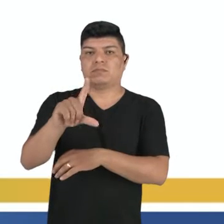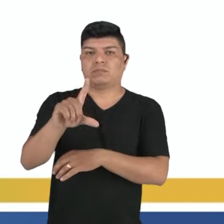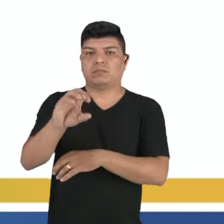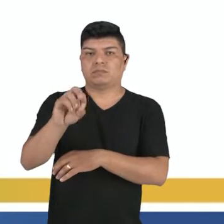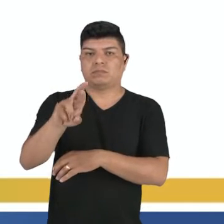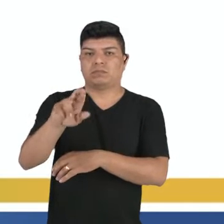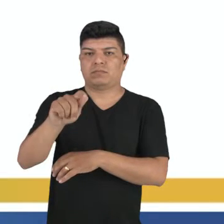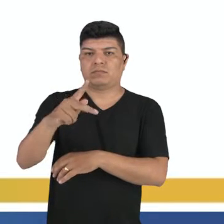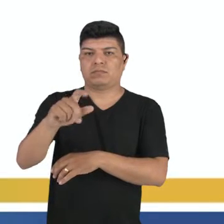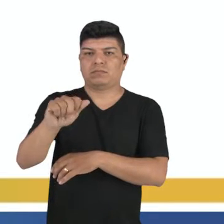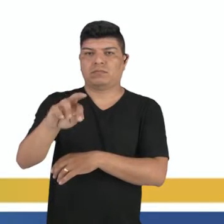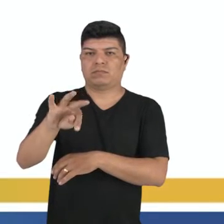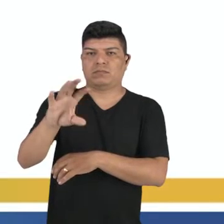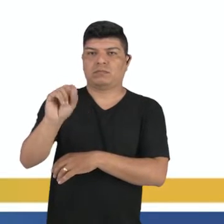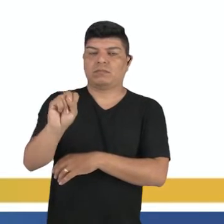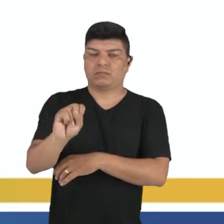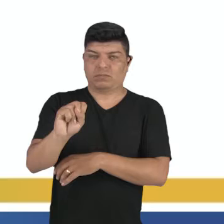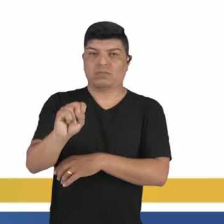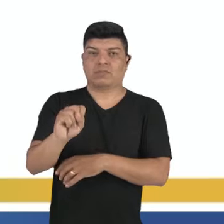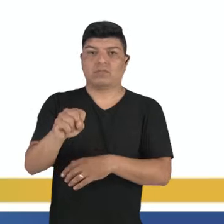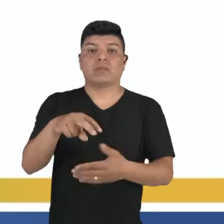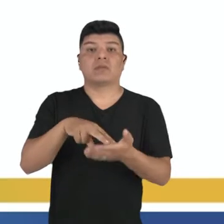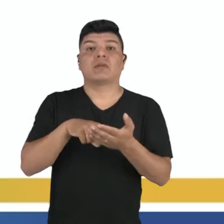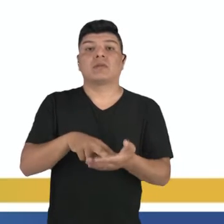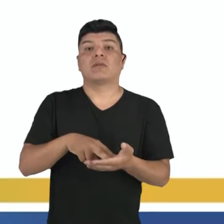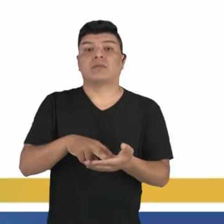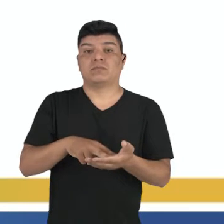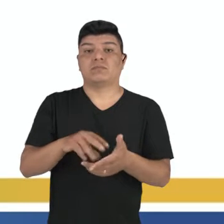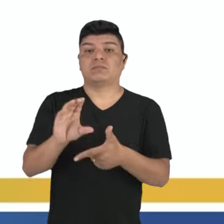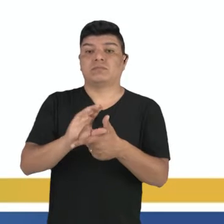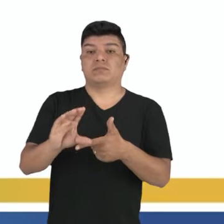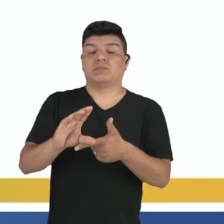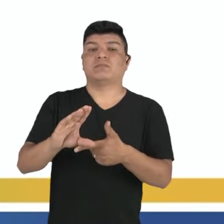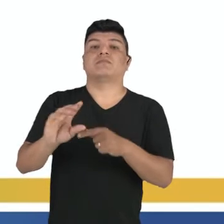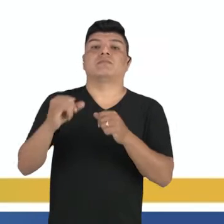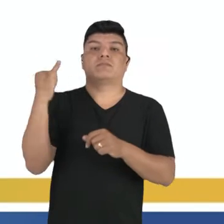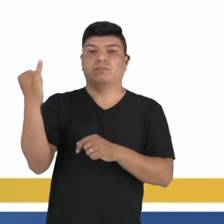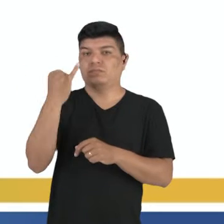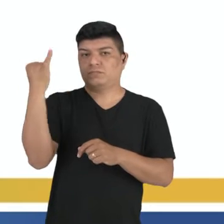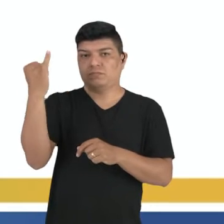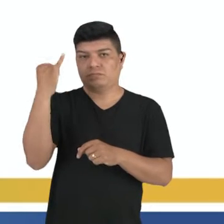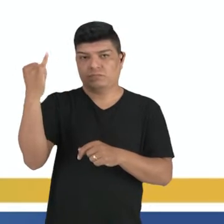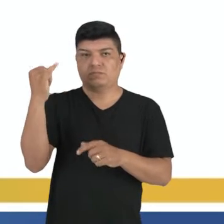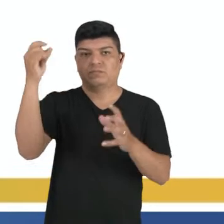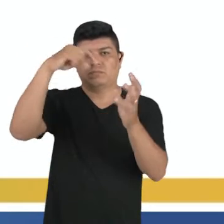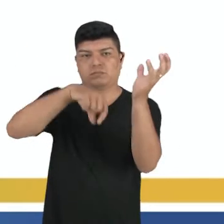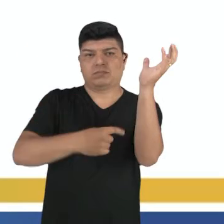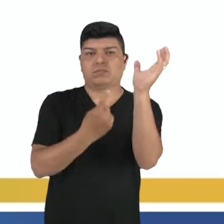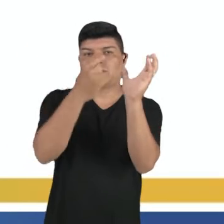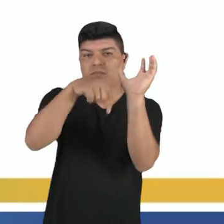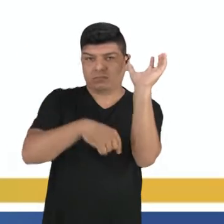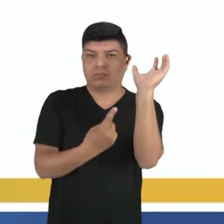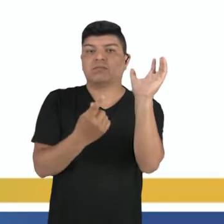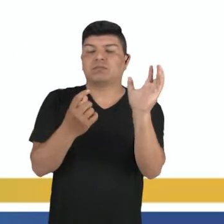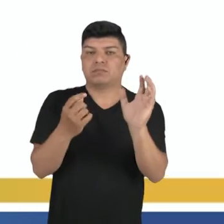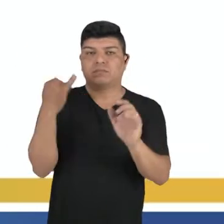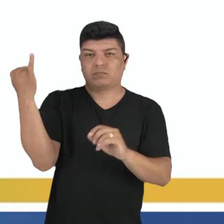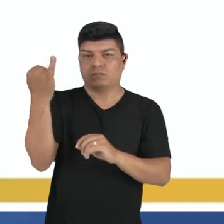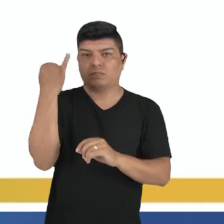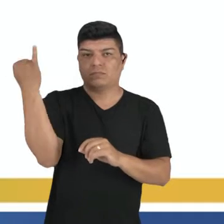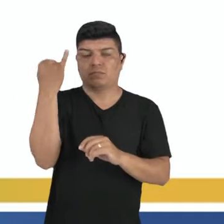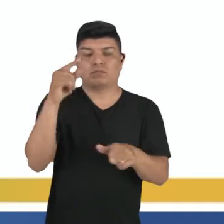eles pro e a fixação de carbono que é imprescindível né nesse processo de fotossíntese fotossíntese